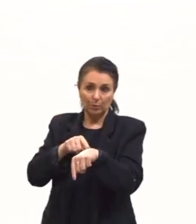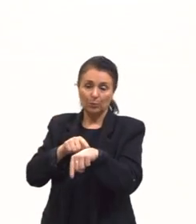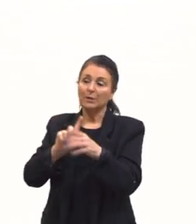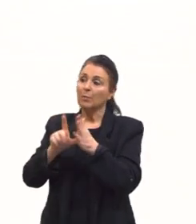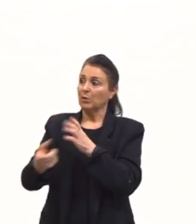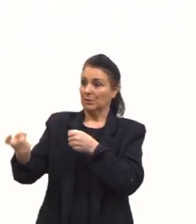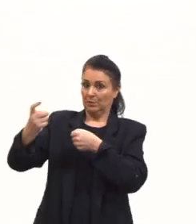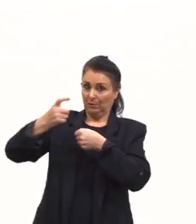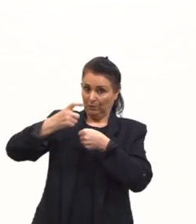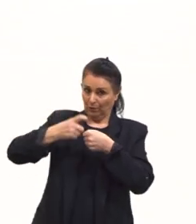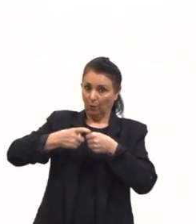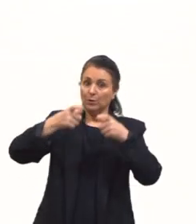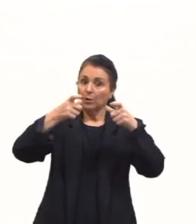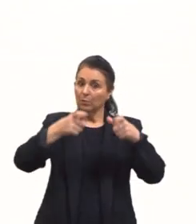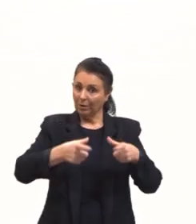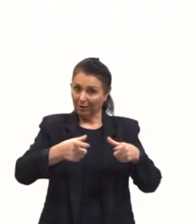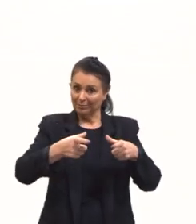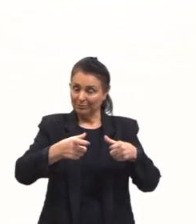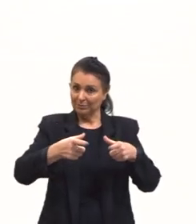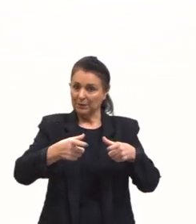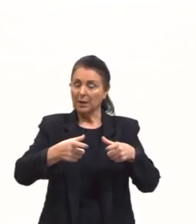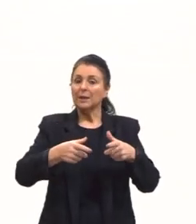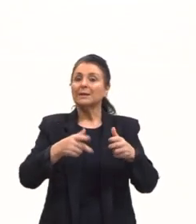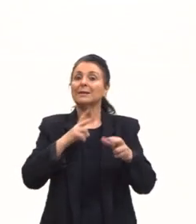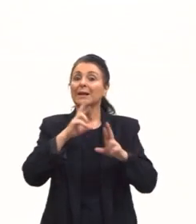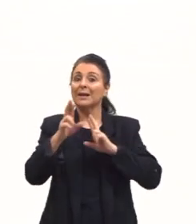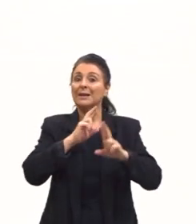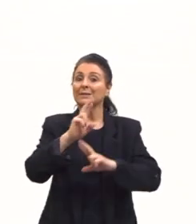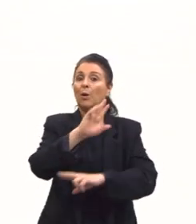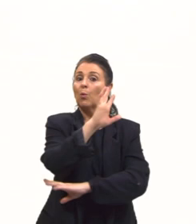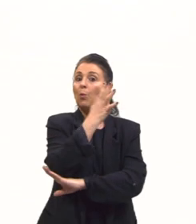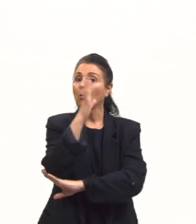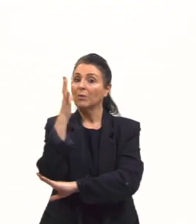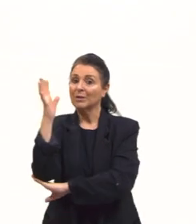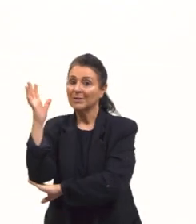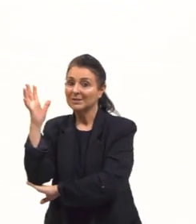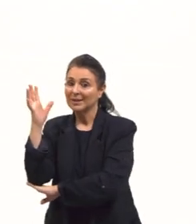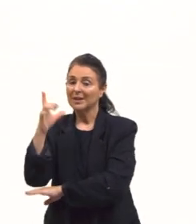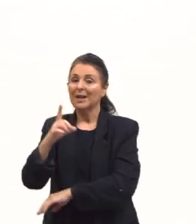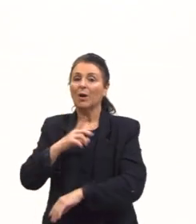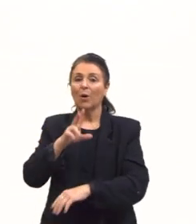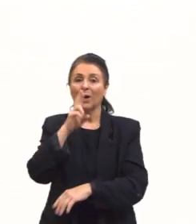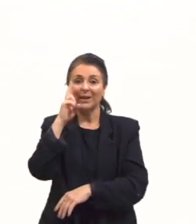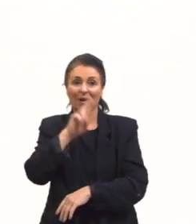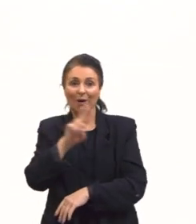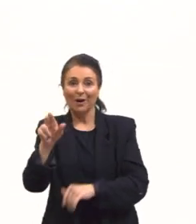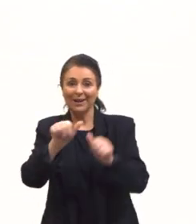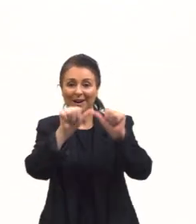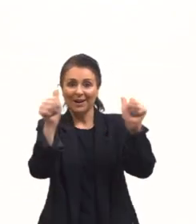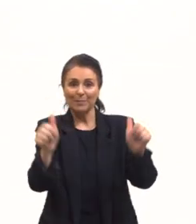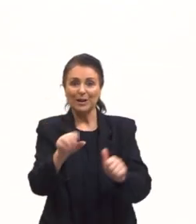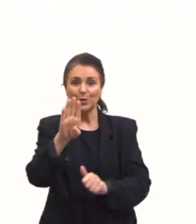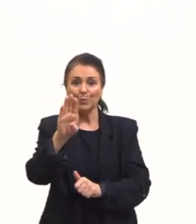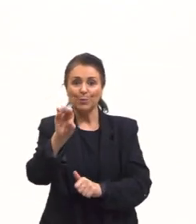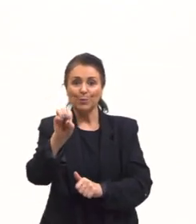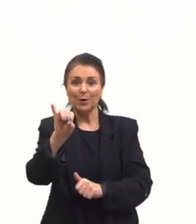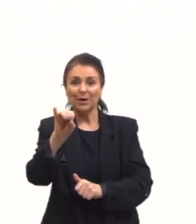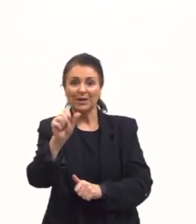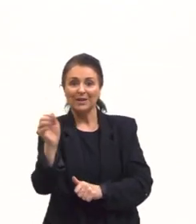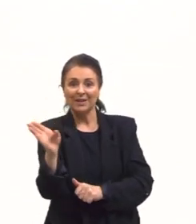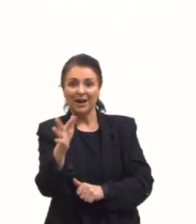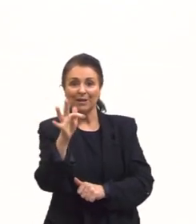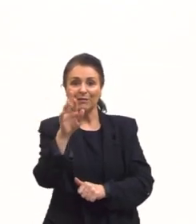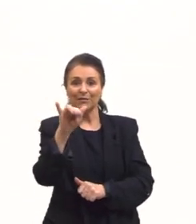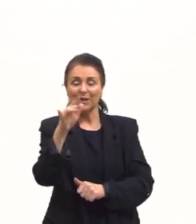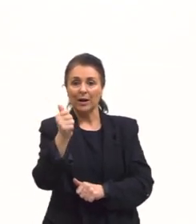relacionada essa questão muito da natureza e aí eu trago a imagem ó do famoso bóia-fria certo ele recebe esse nome porque ele